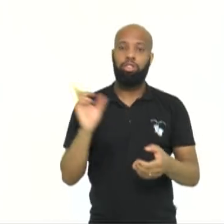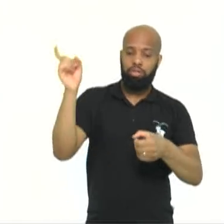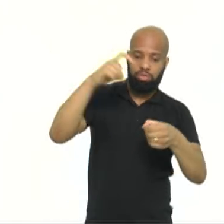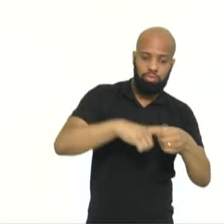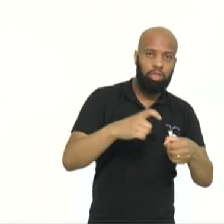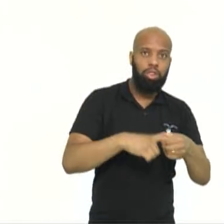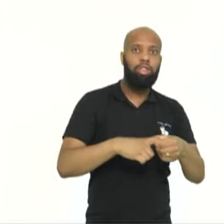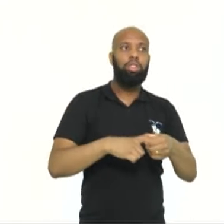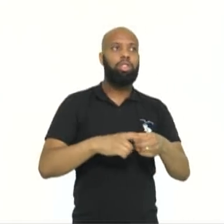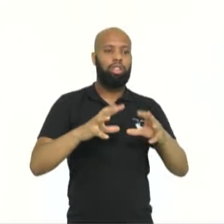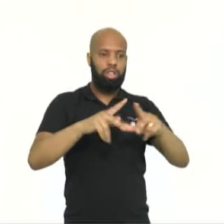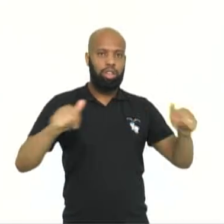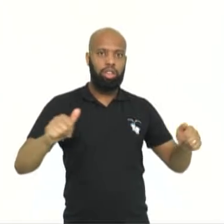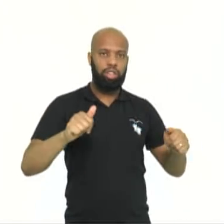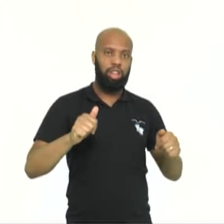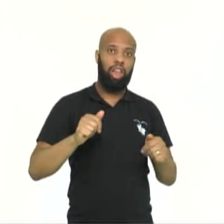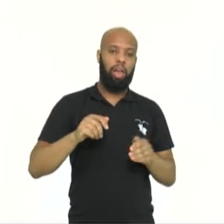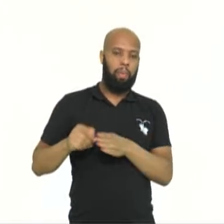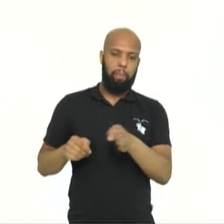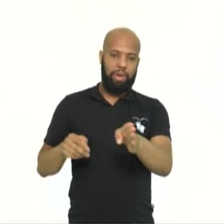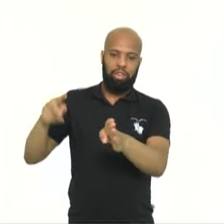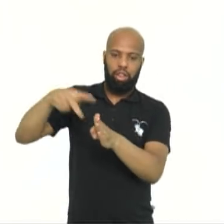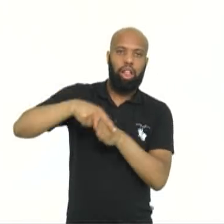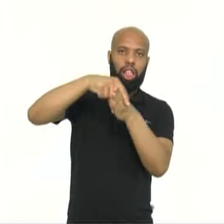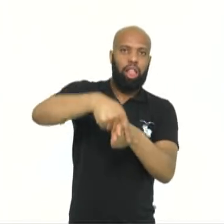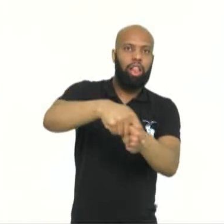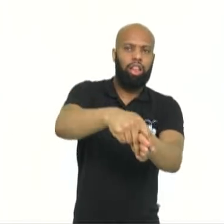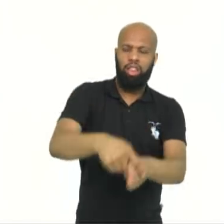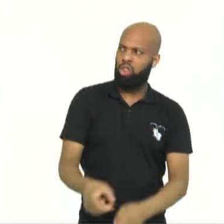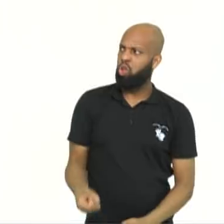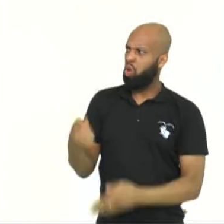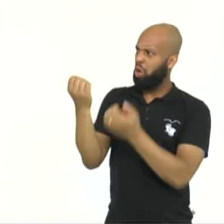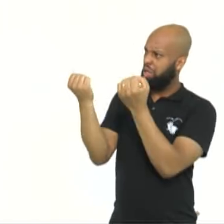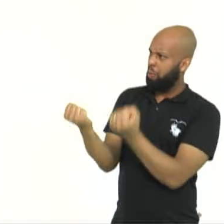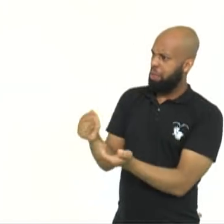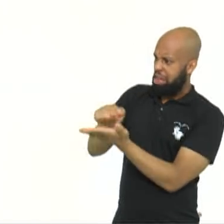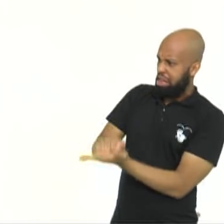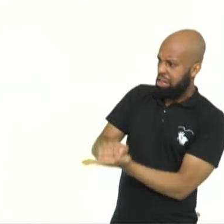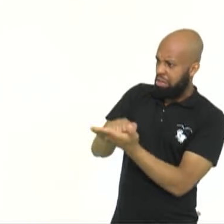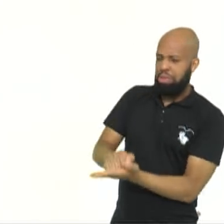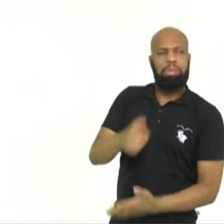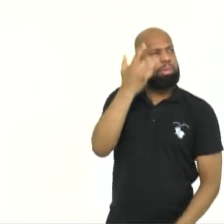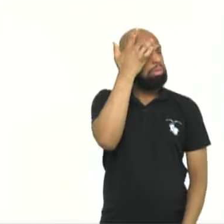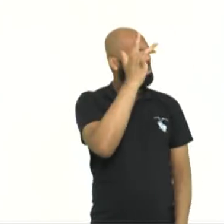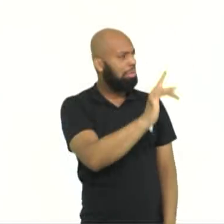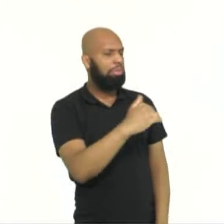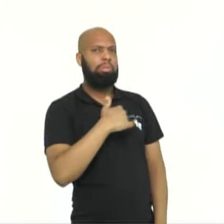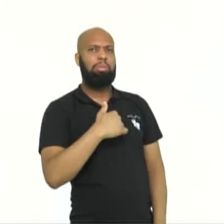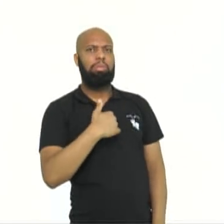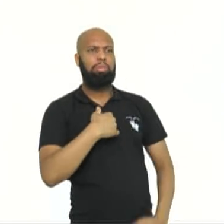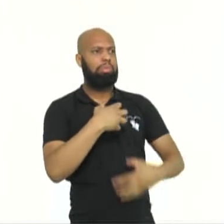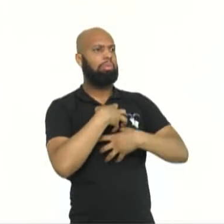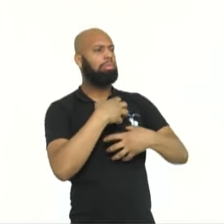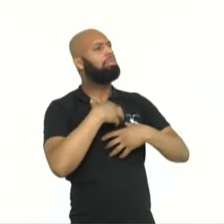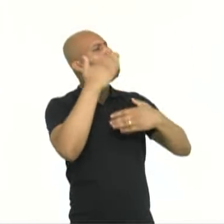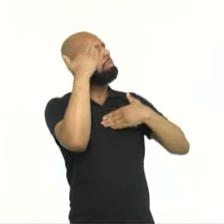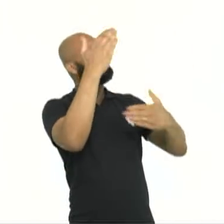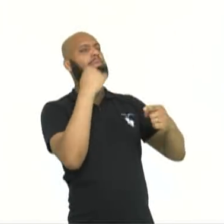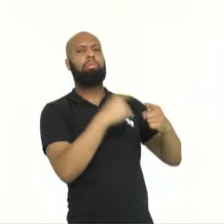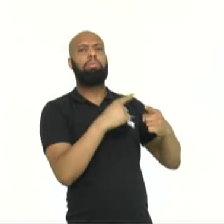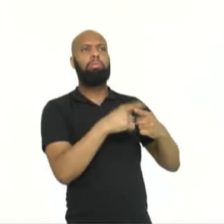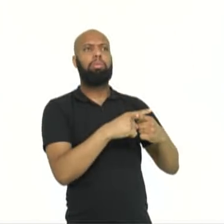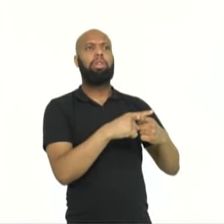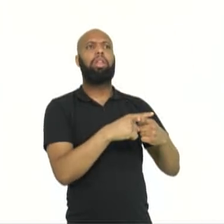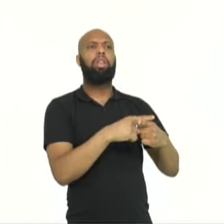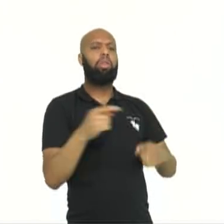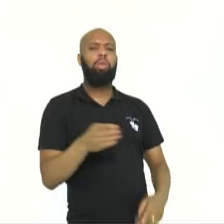terra montado no lombo dele. Quantos quilos tinha? Não sei, fiquei tão agradecido por ele ter